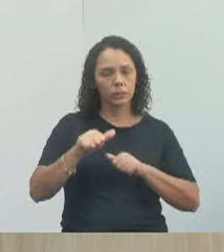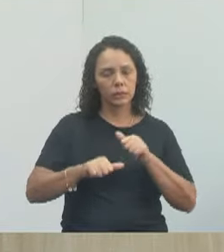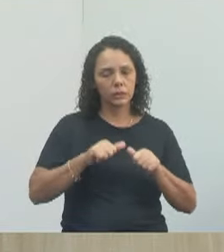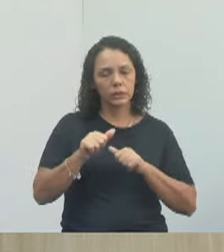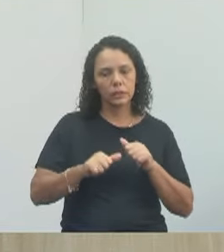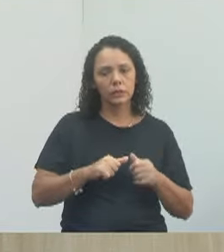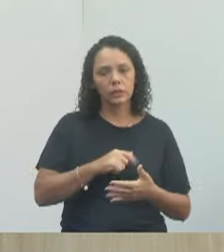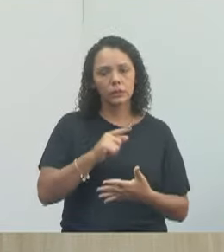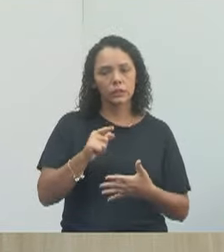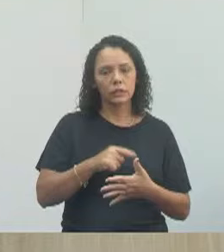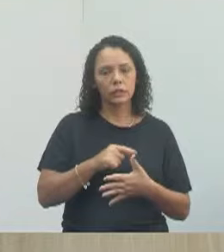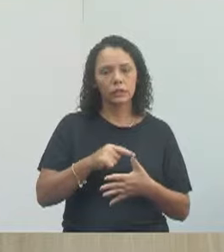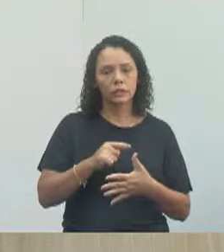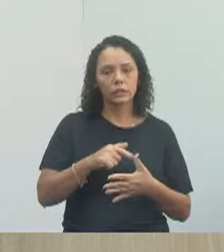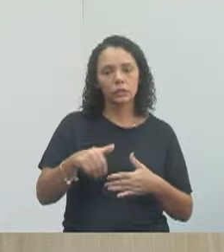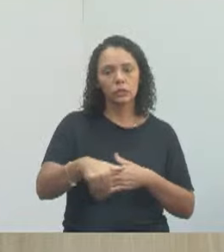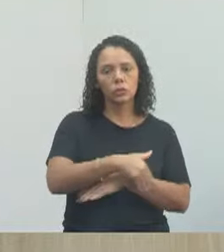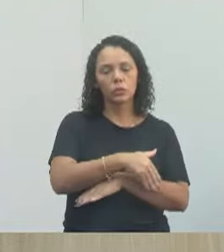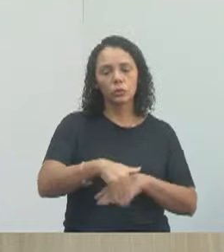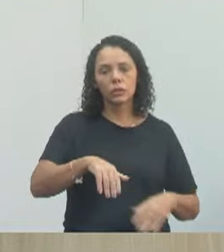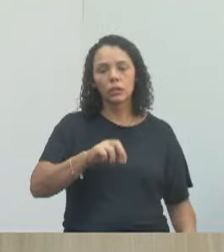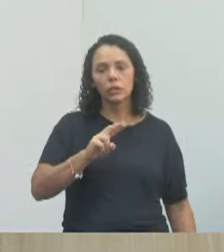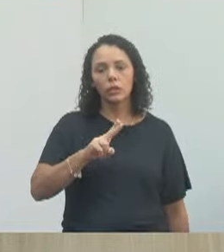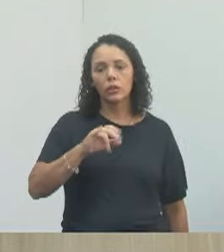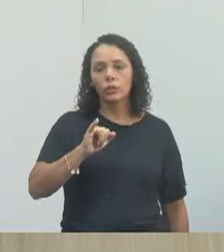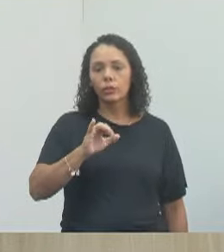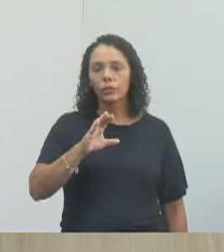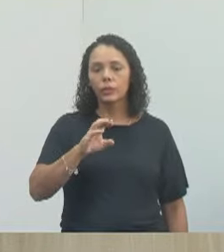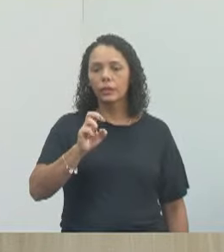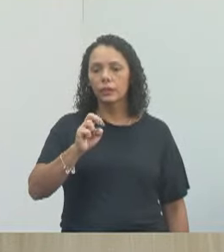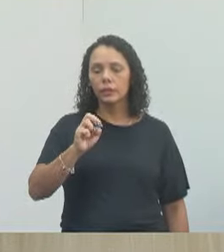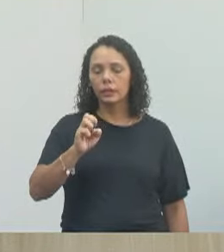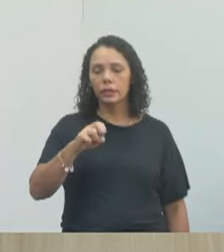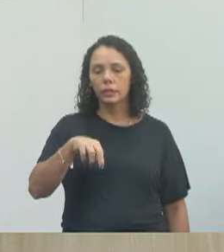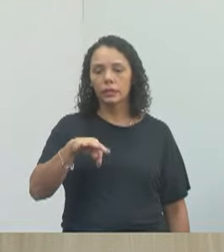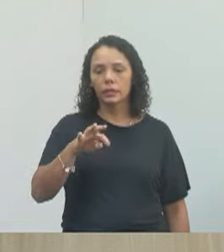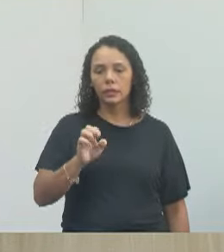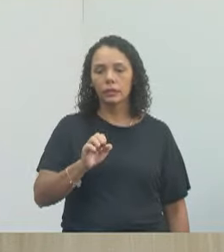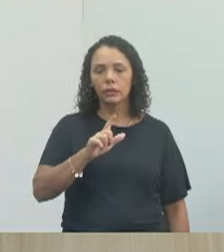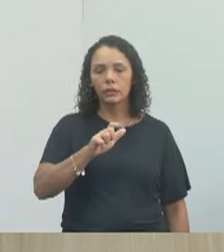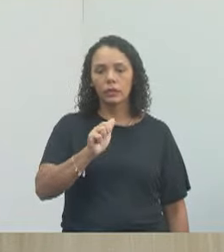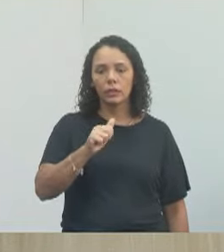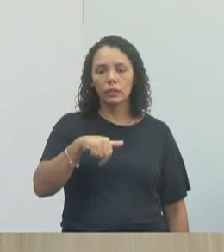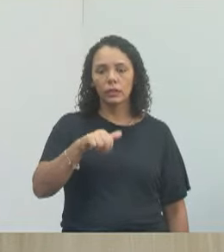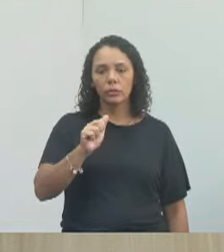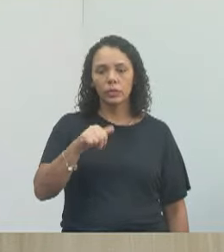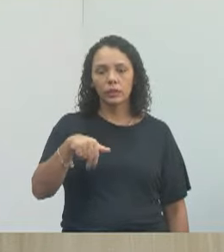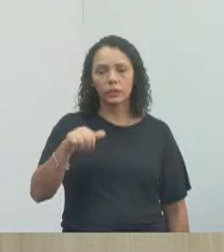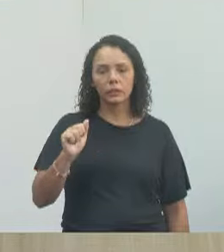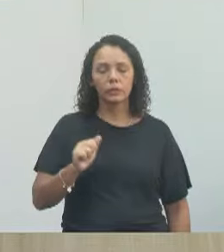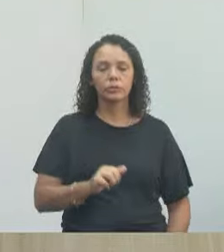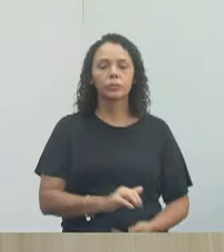Rua Vicente de lamando em frente ao número 682 no parque meia-lua